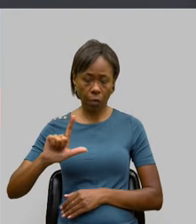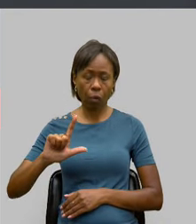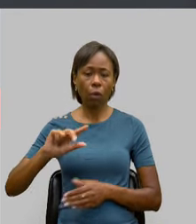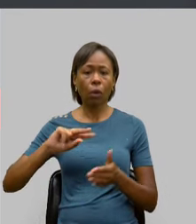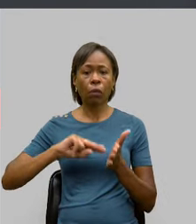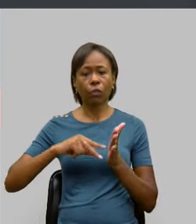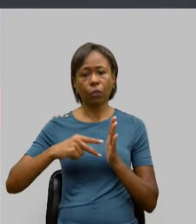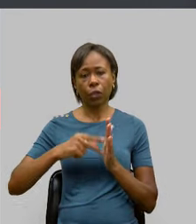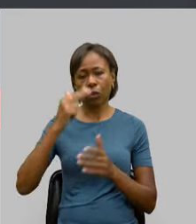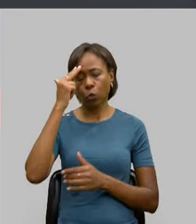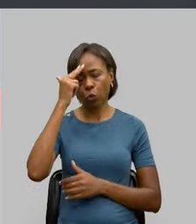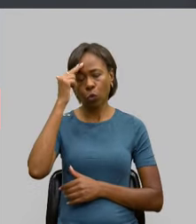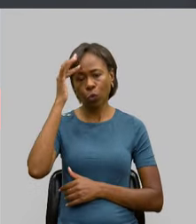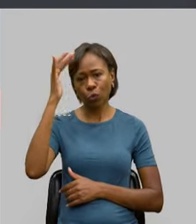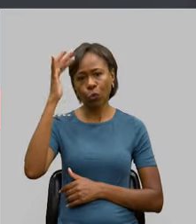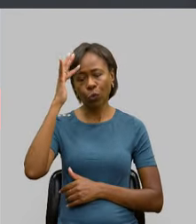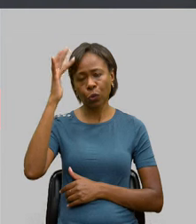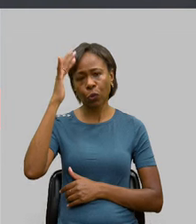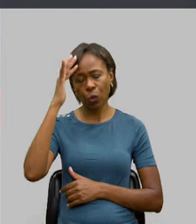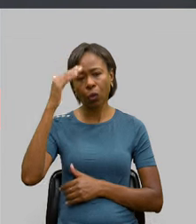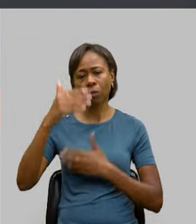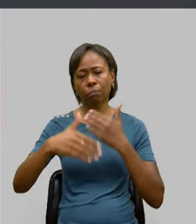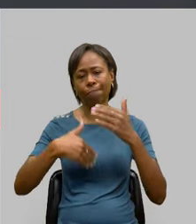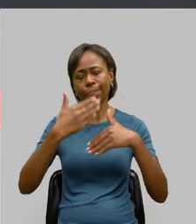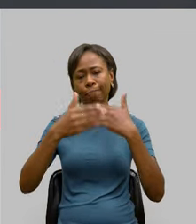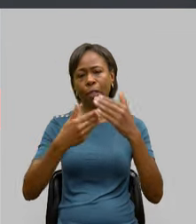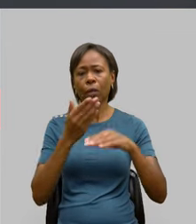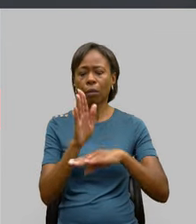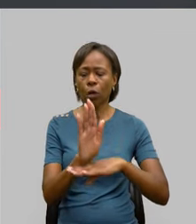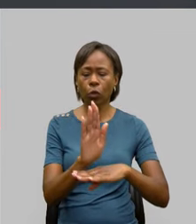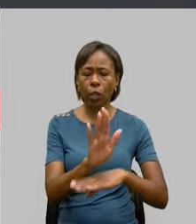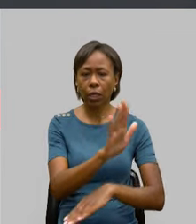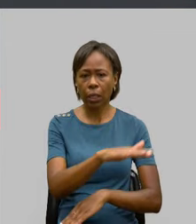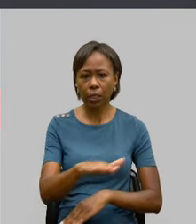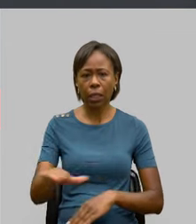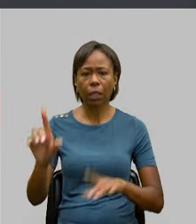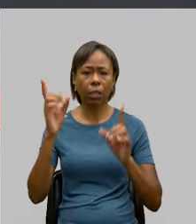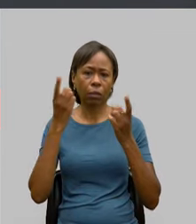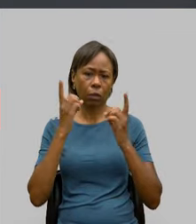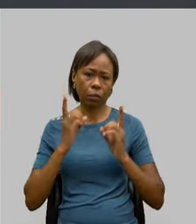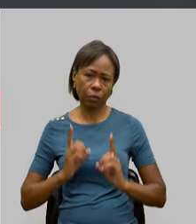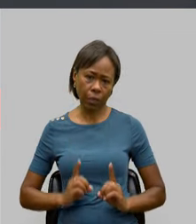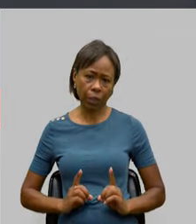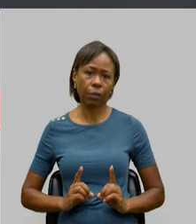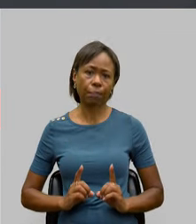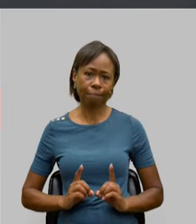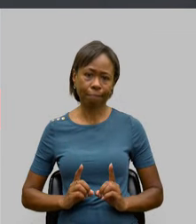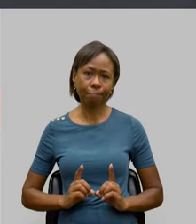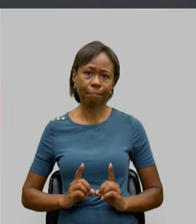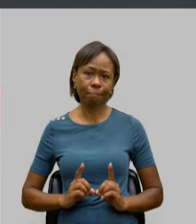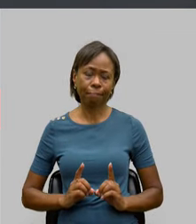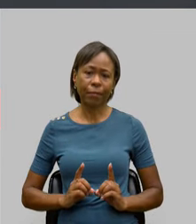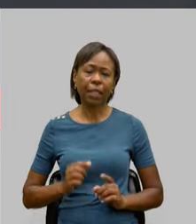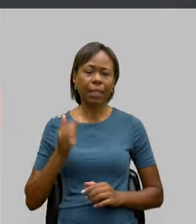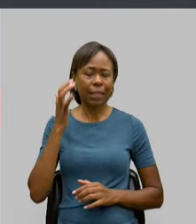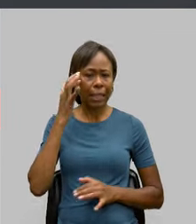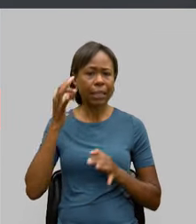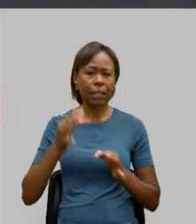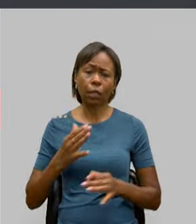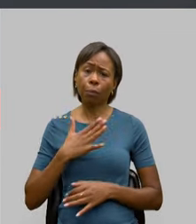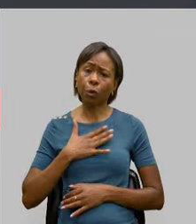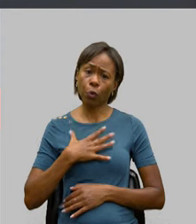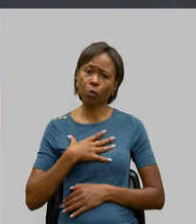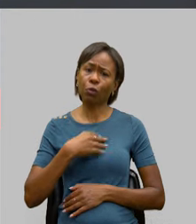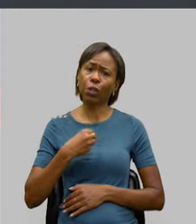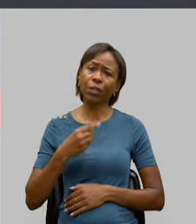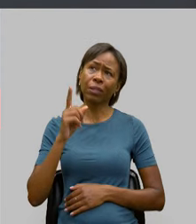reerga e ele possa atender crianças com necessidade especial como meu filho eu tenho certeza que aonde ele tiver ele vai